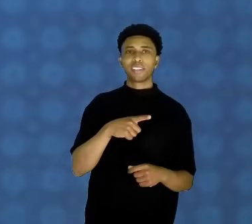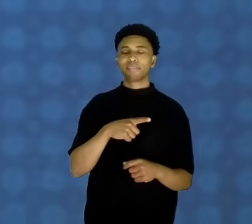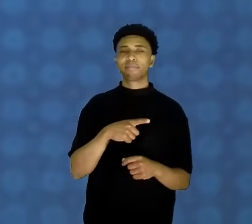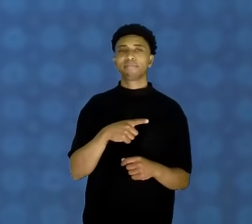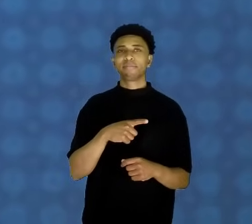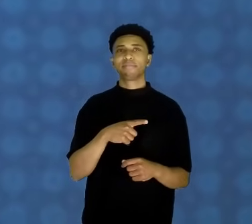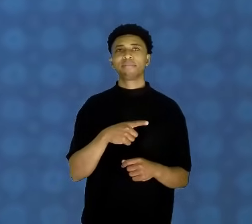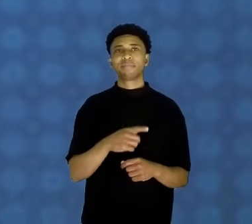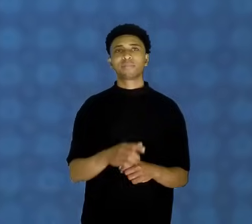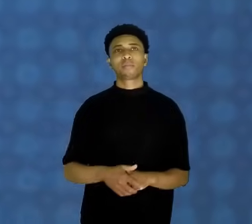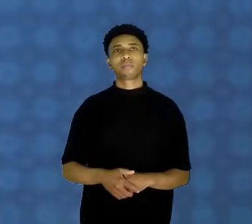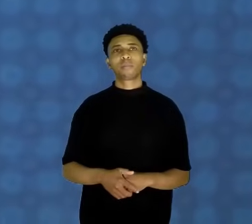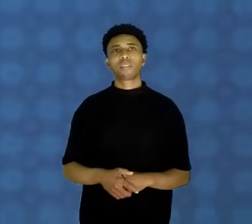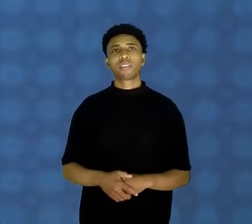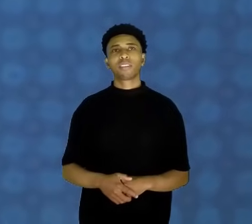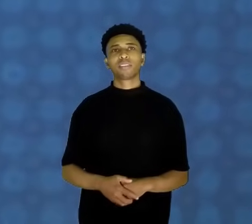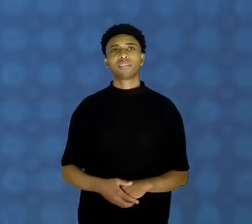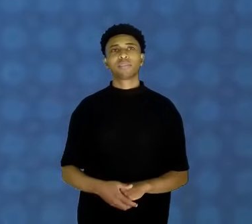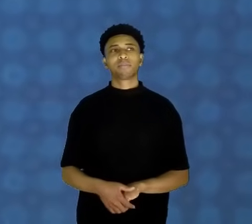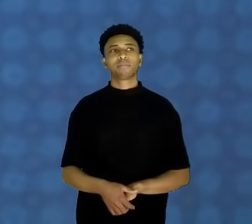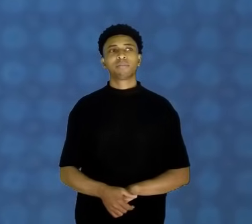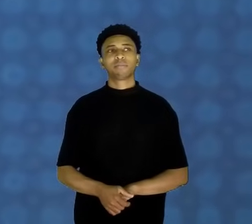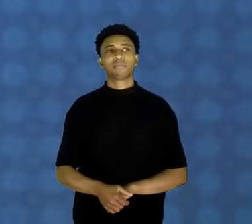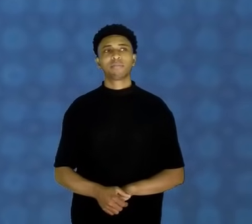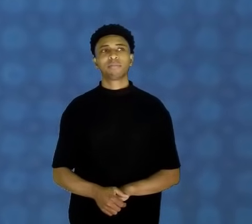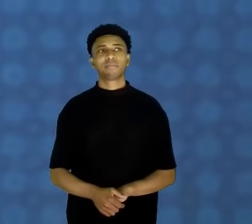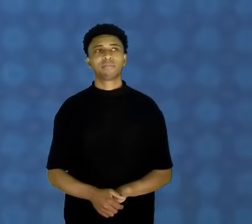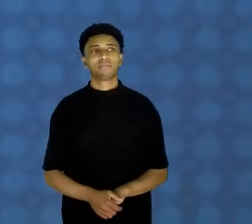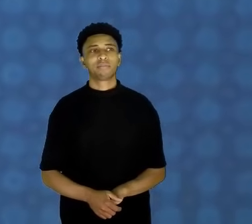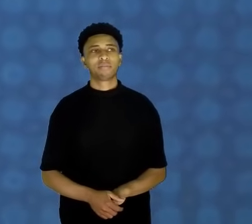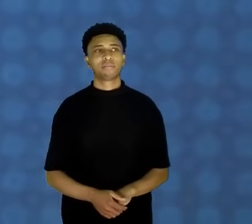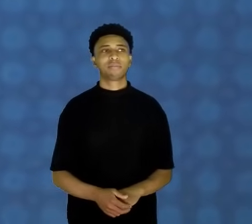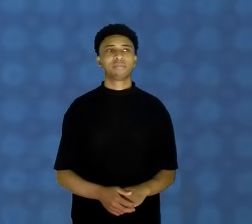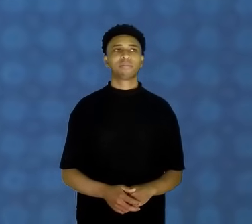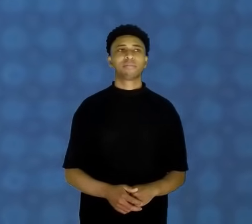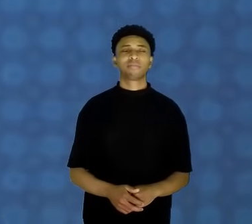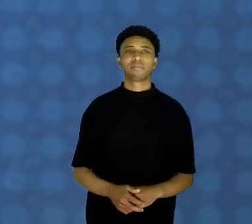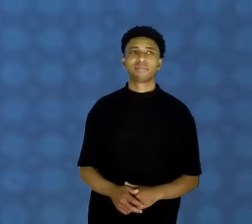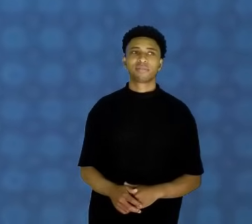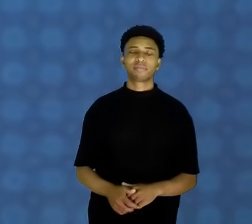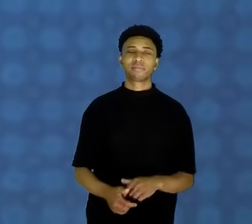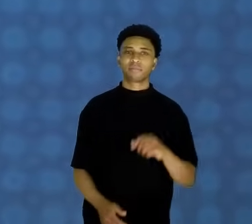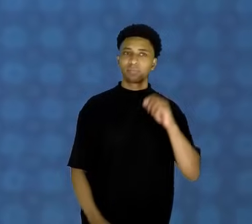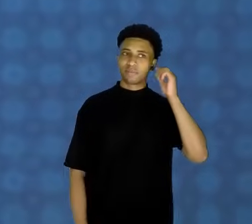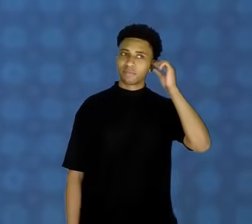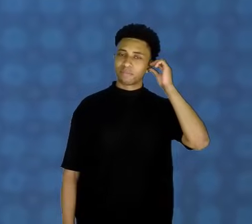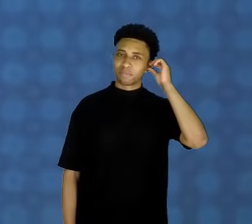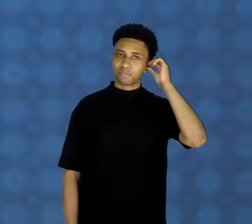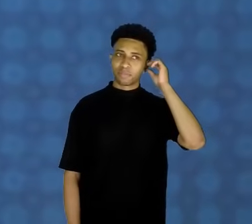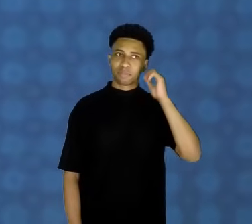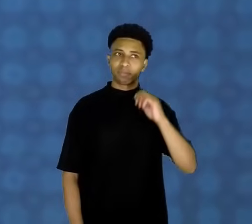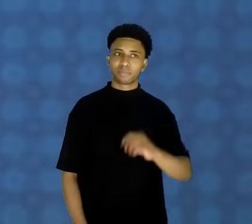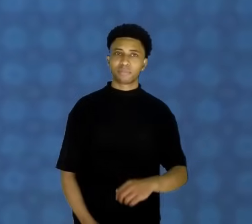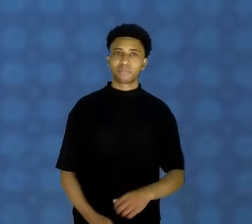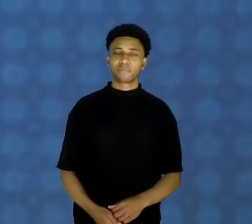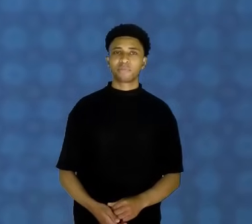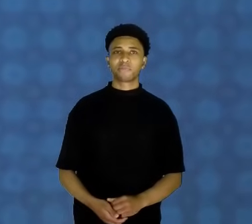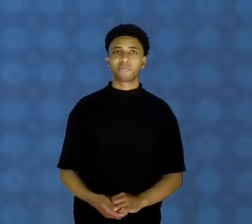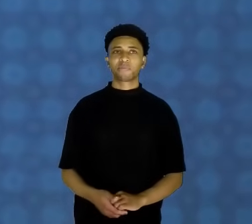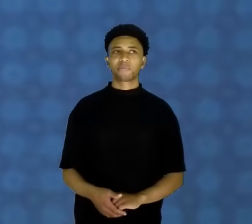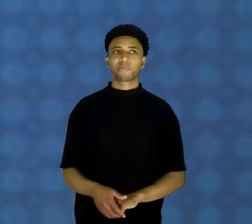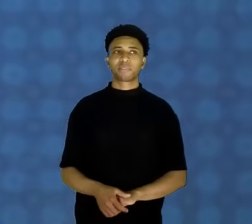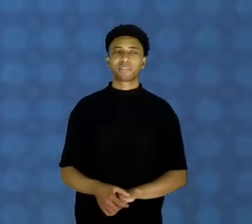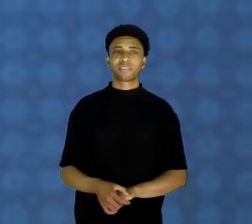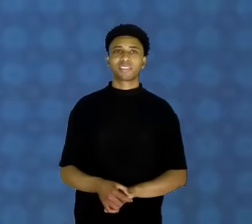Você sabe que alguns estão só no primeiro nível, no teste do problema, já estão quase morrendo. O problema é